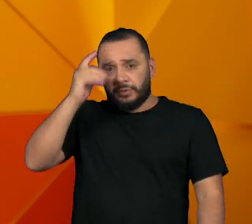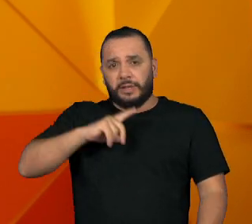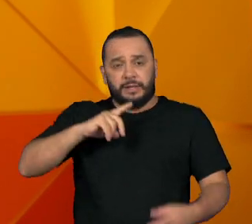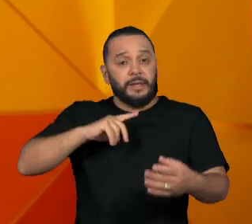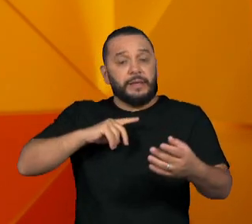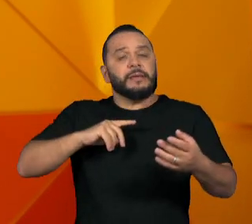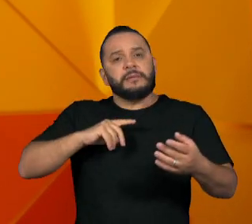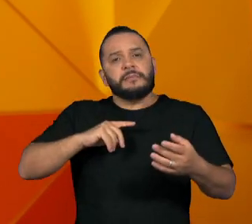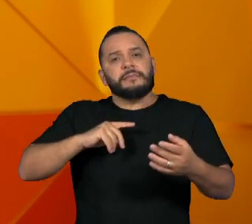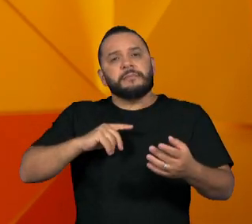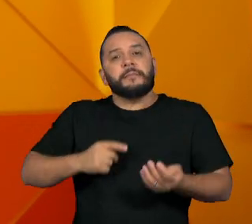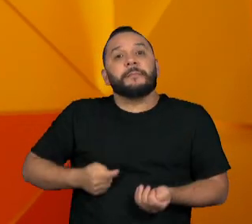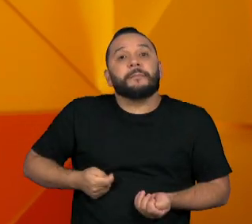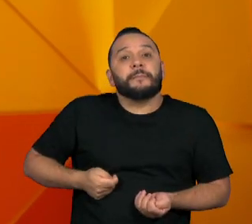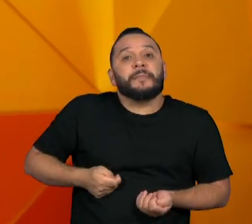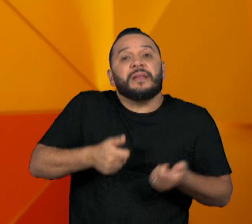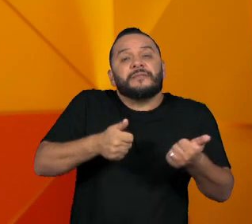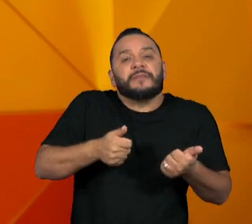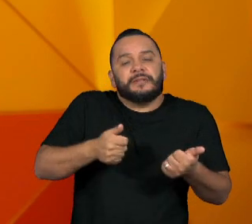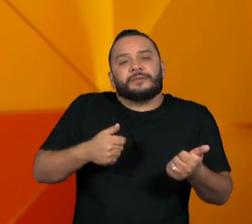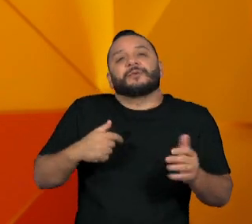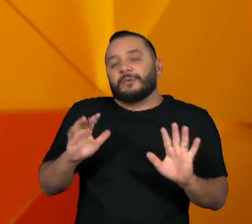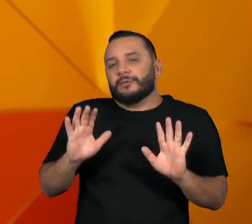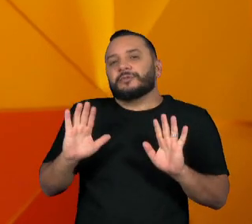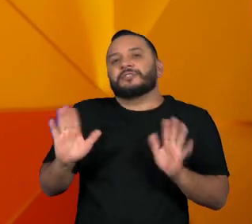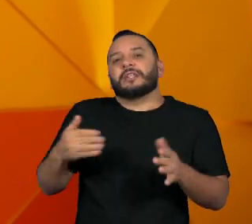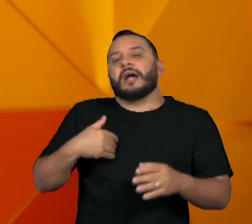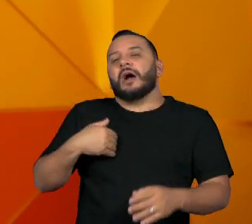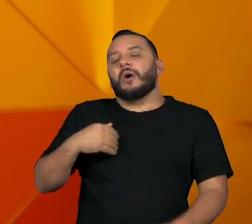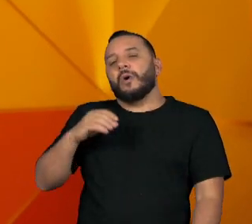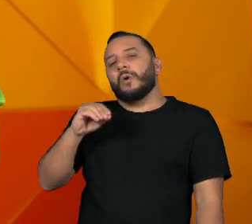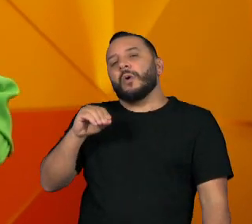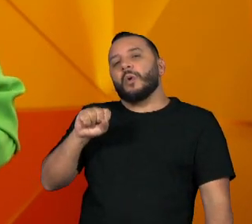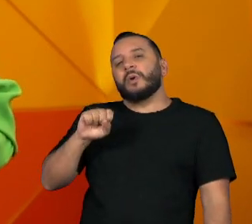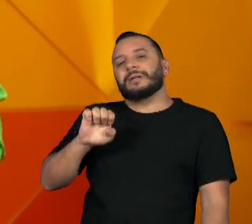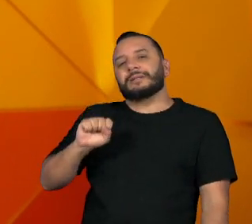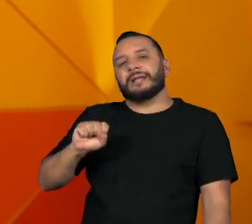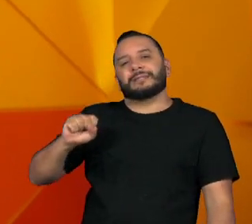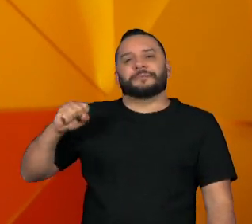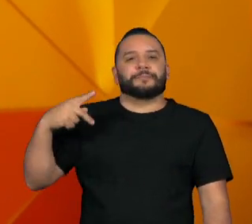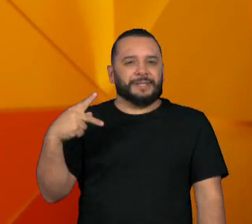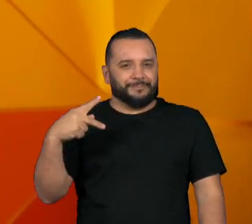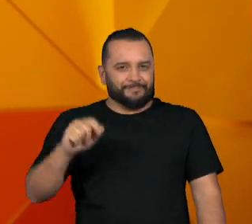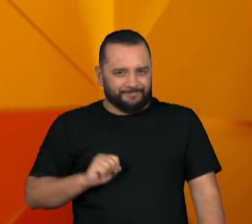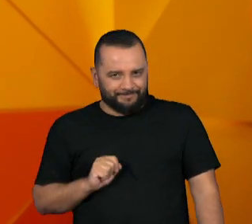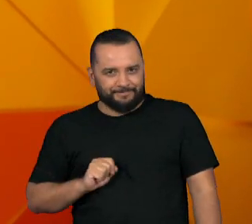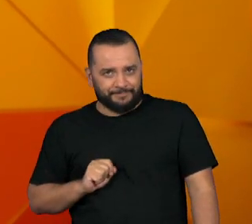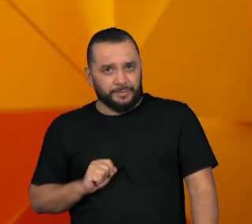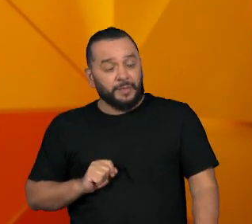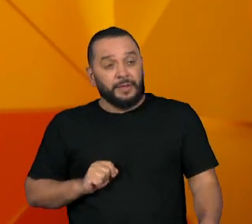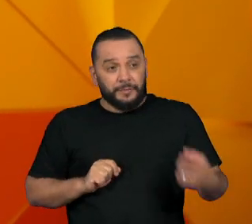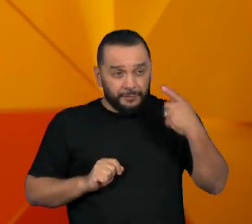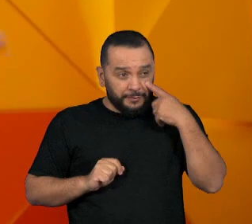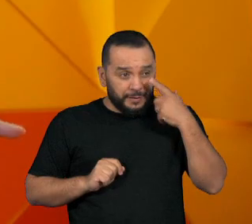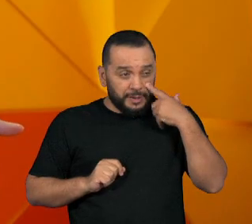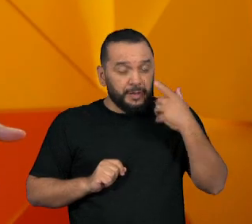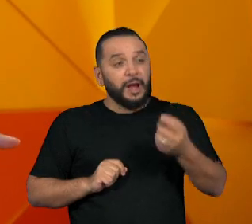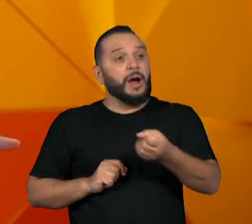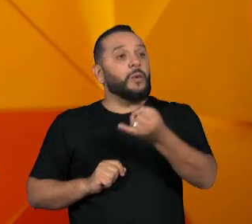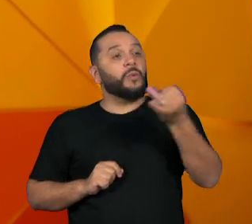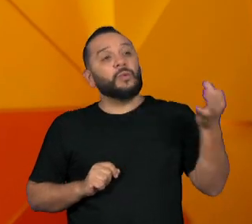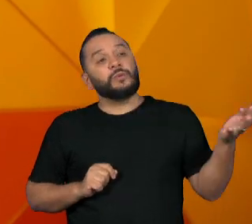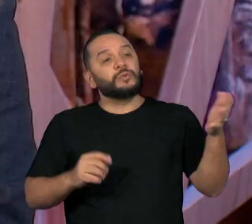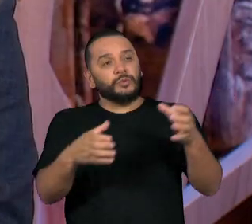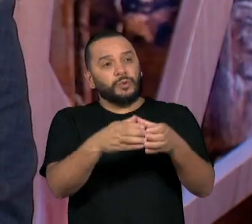da OSESP. Toró, eu tenho acompanhado algumas orquestras oferecendo